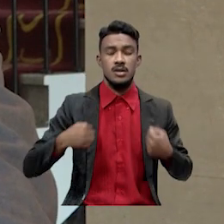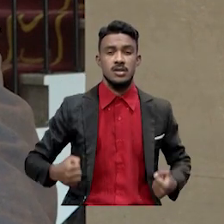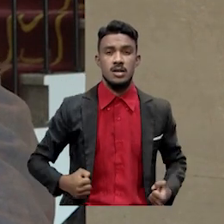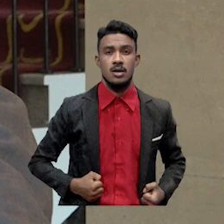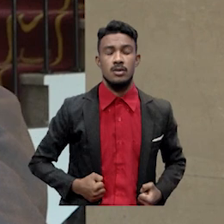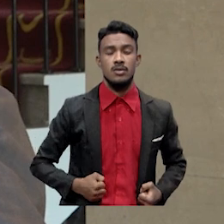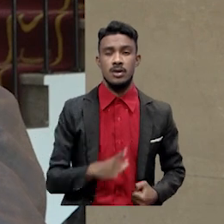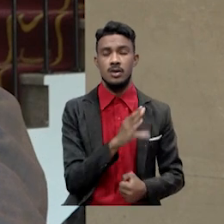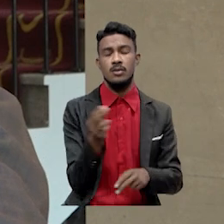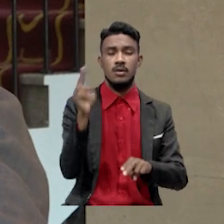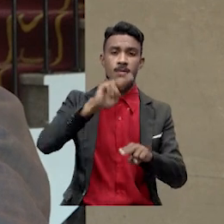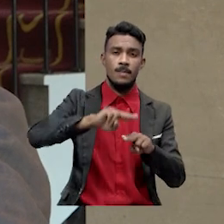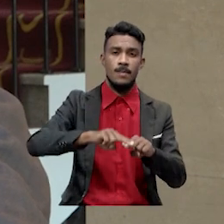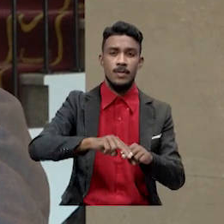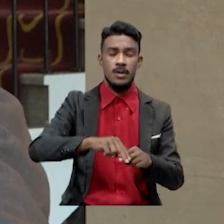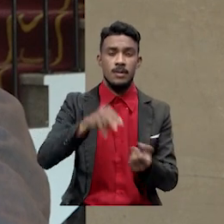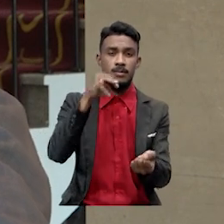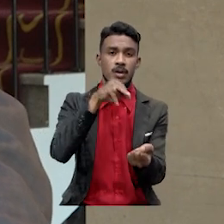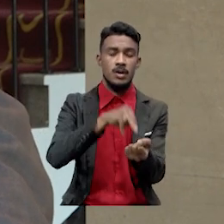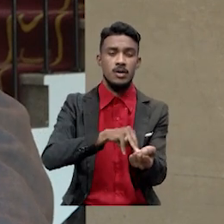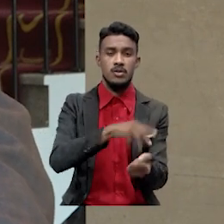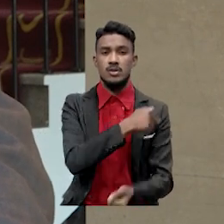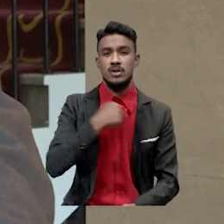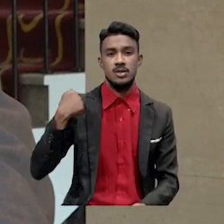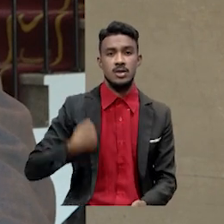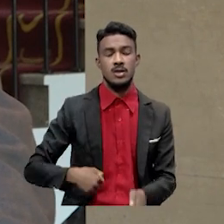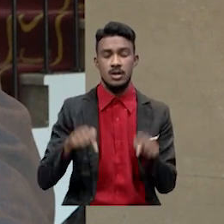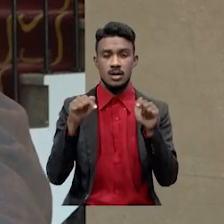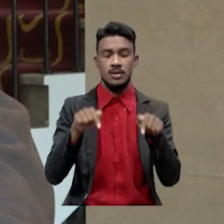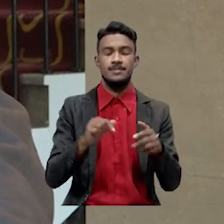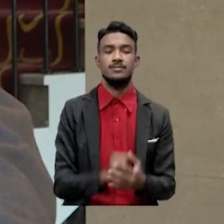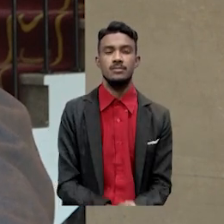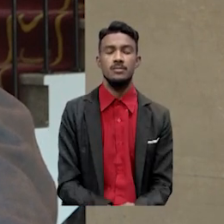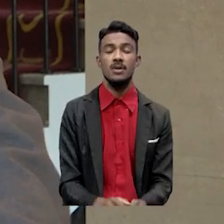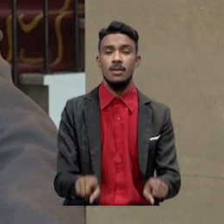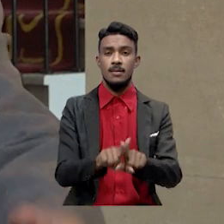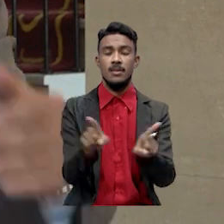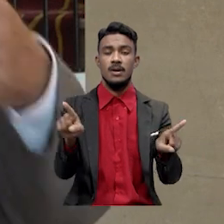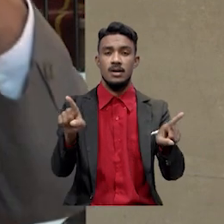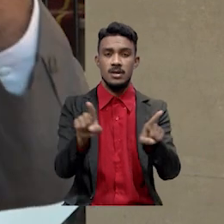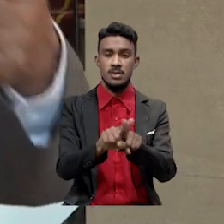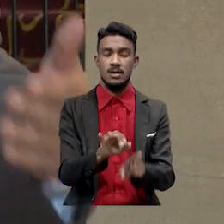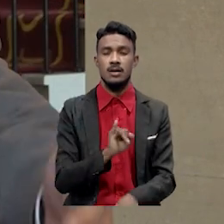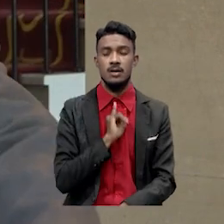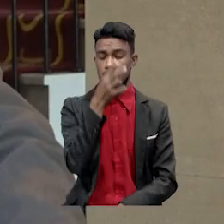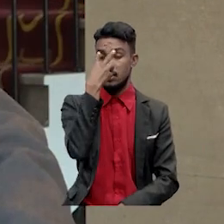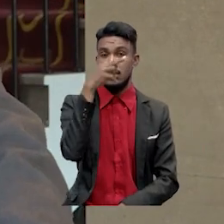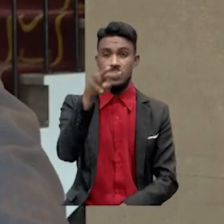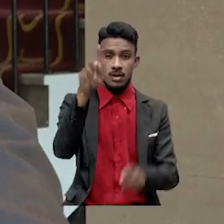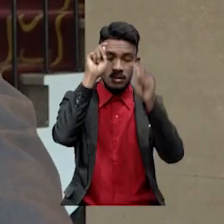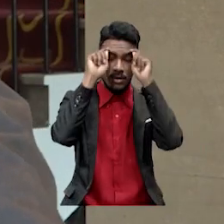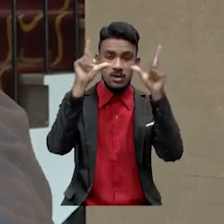tanto para aumentar médicos China e tanto. Mas agora que Timor-Leste